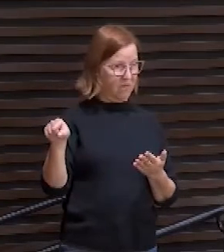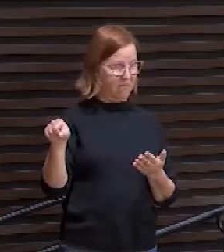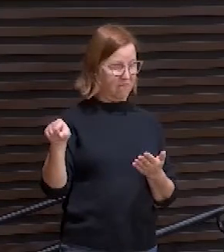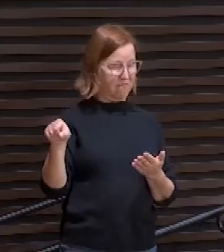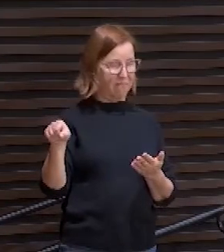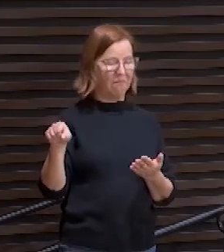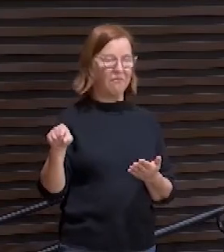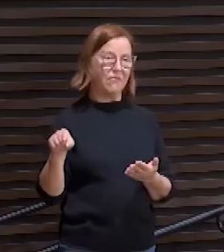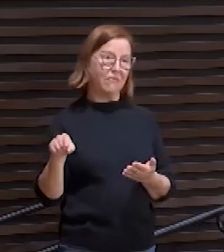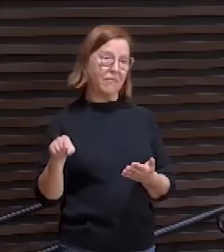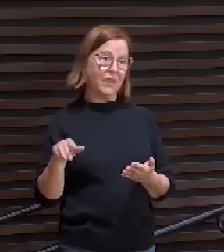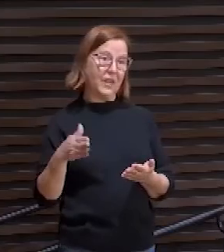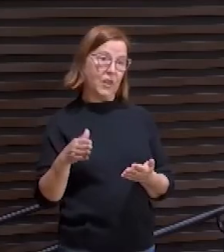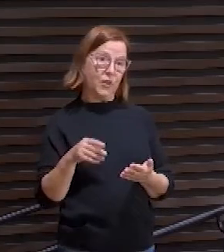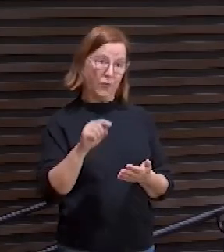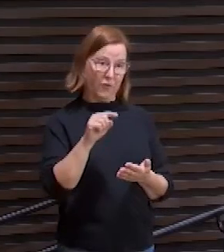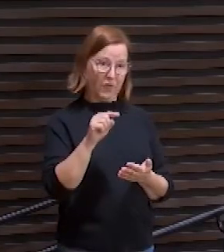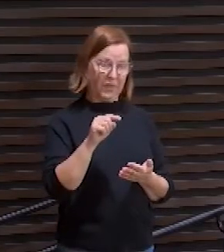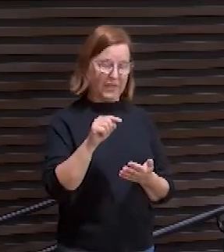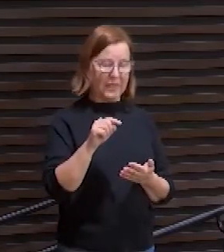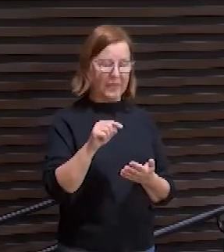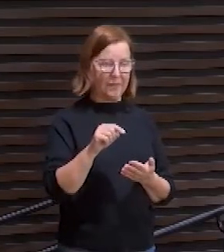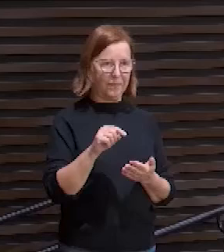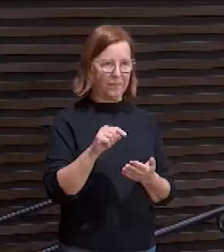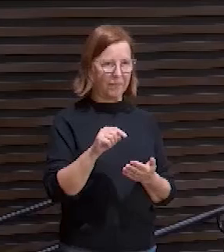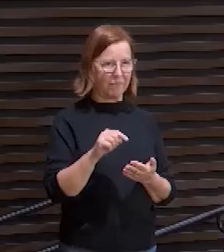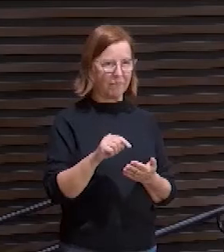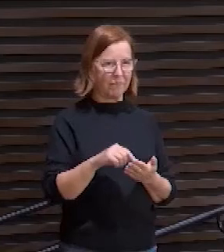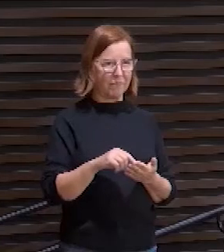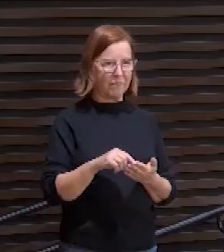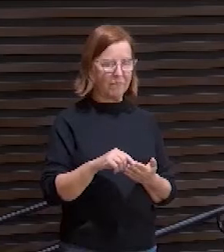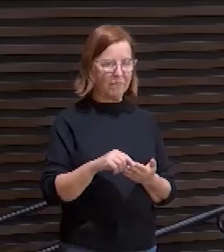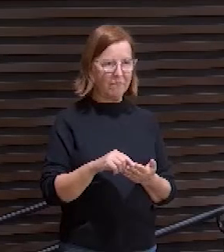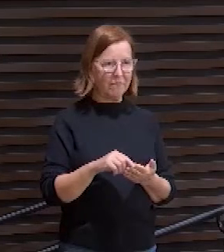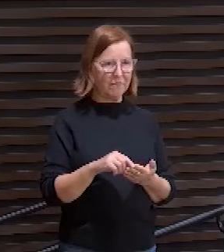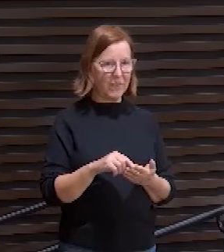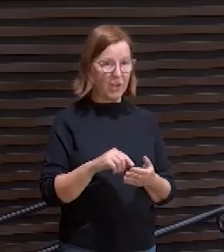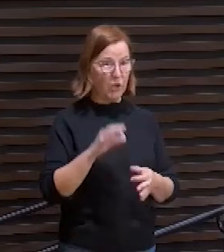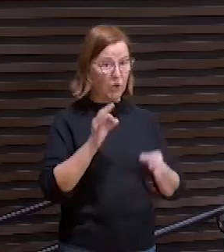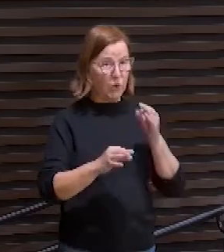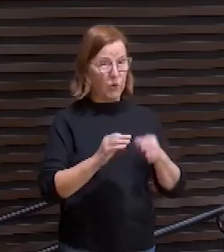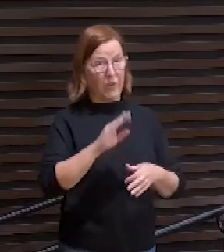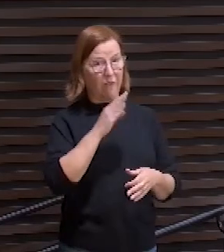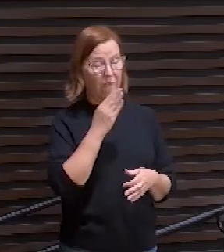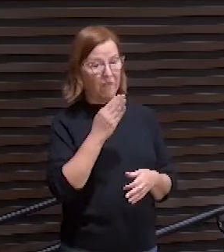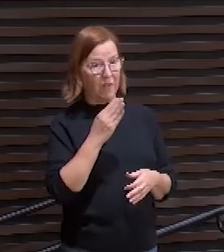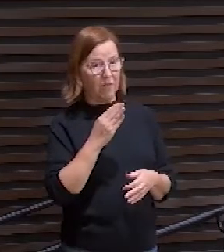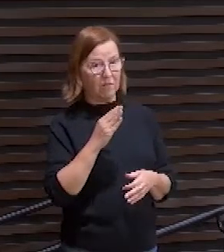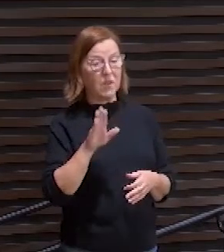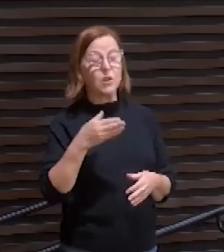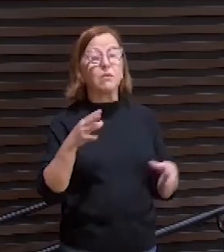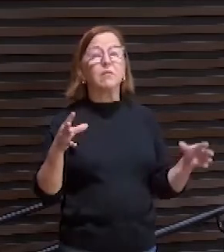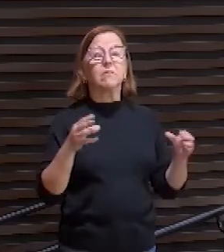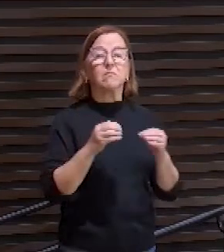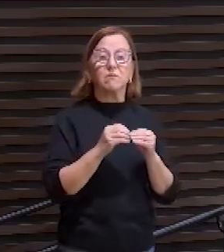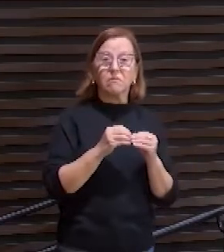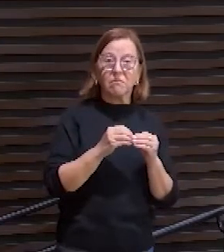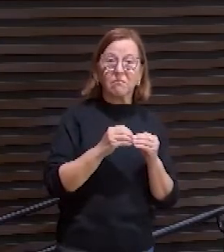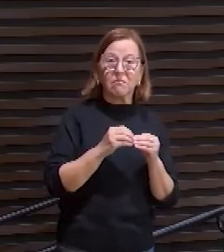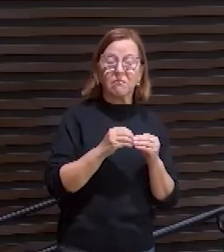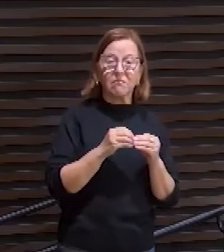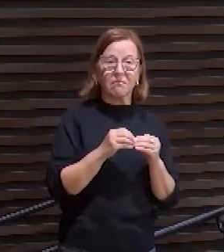que você está partindo de uma premissa falsa e a conclusão, o que é a conclusão? A conclusão